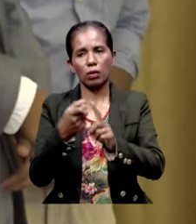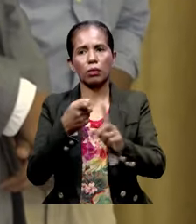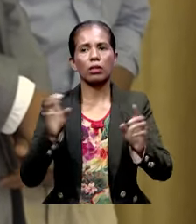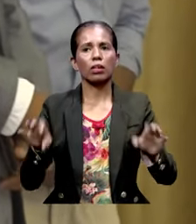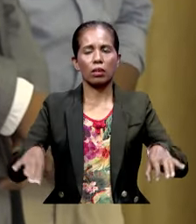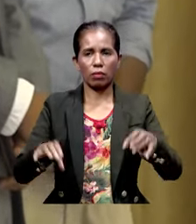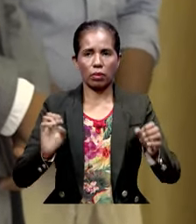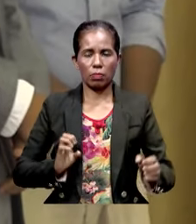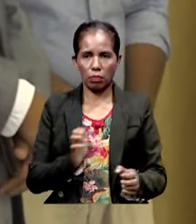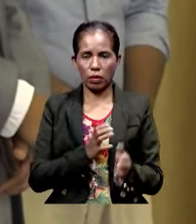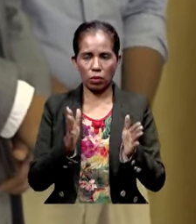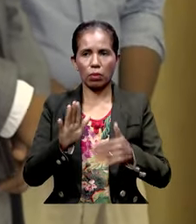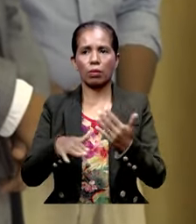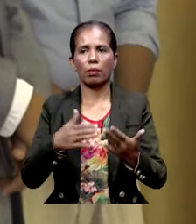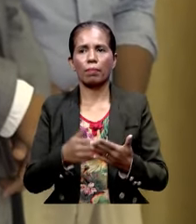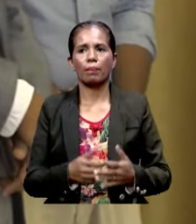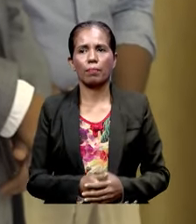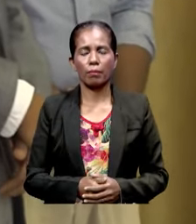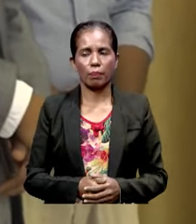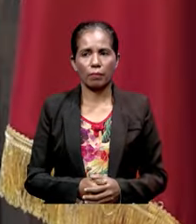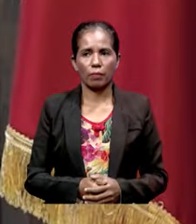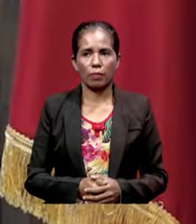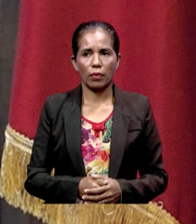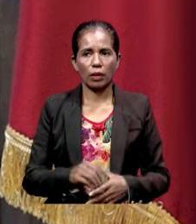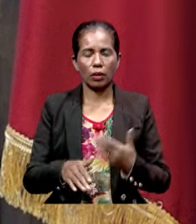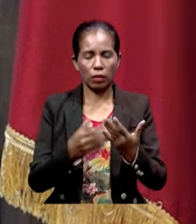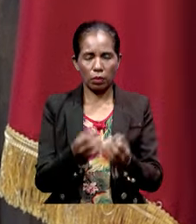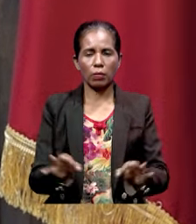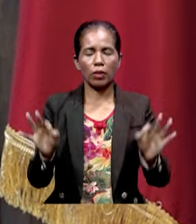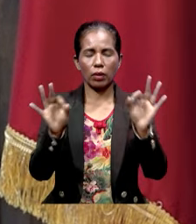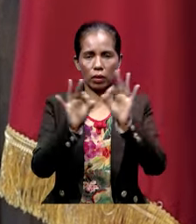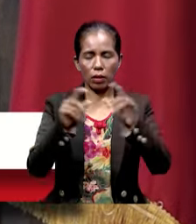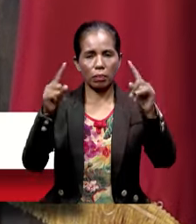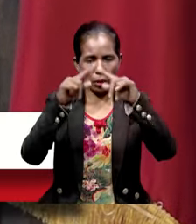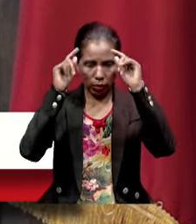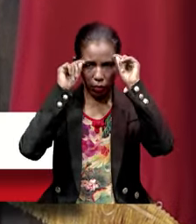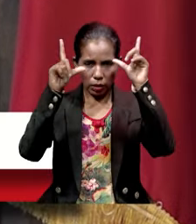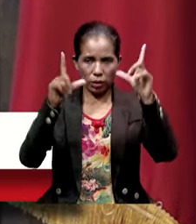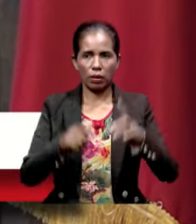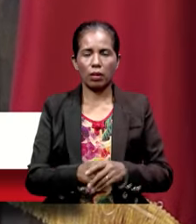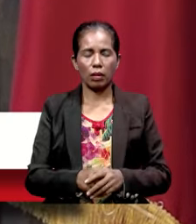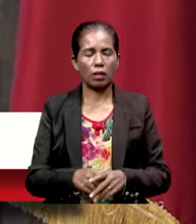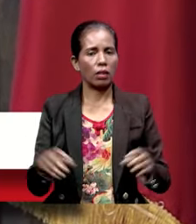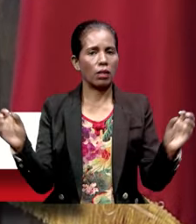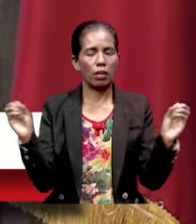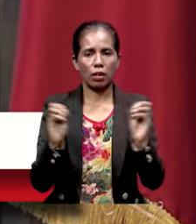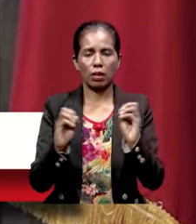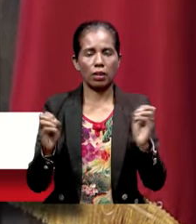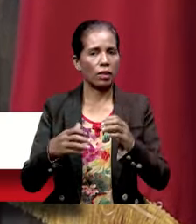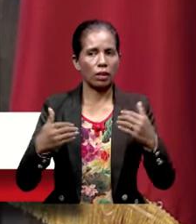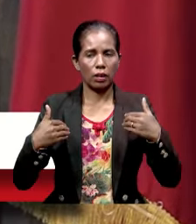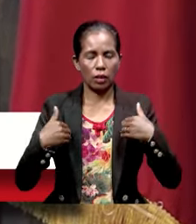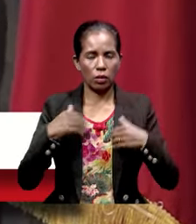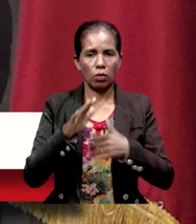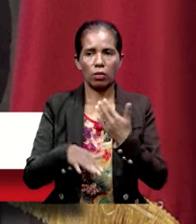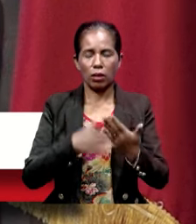embaixador siraniano. Todas as embaixadas, cada uma é importante para Timor-Leste. Não há